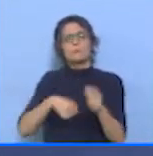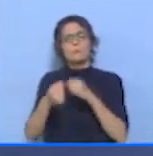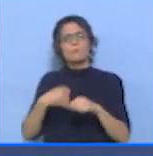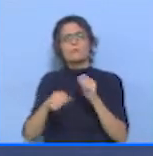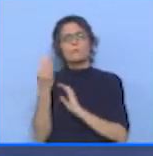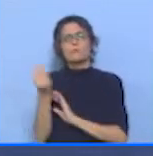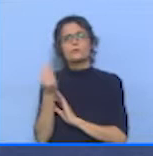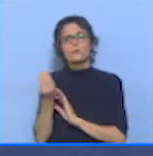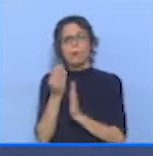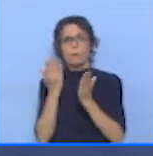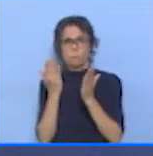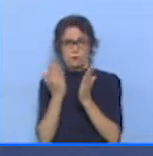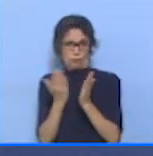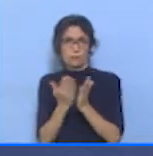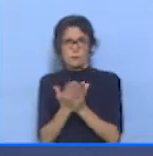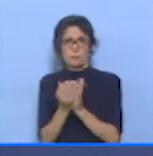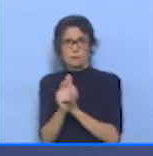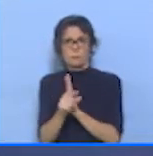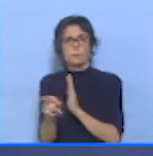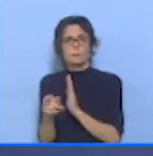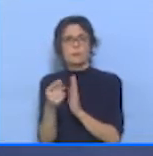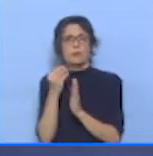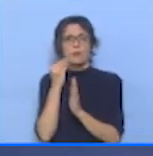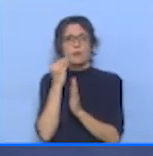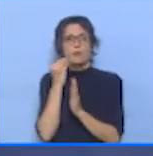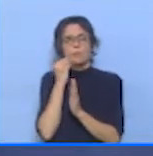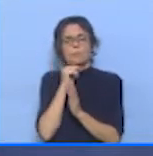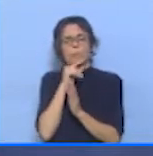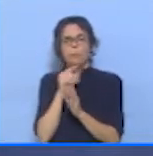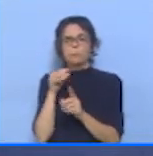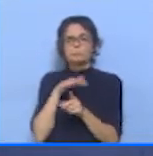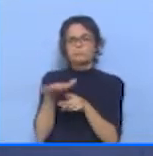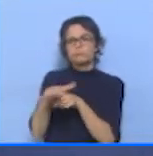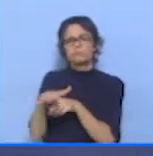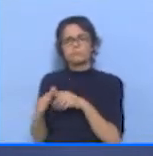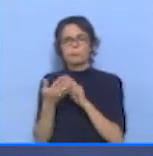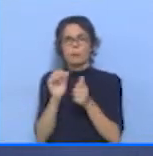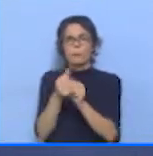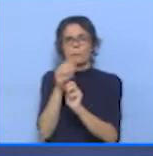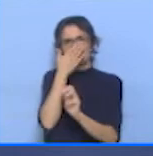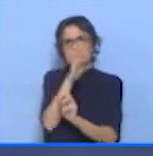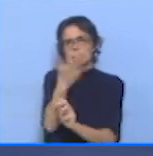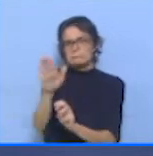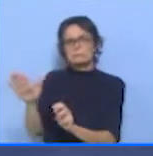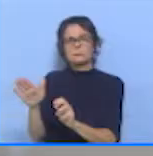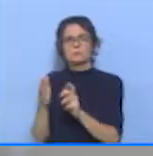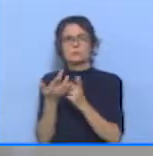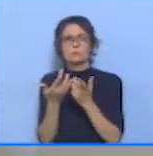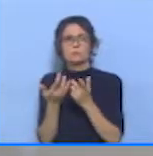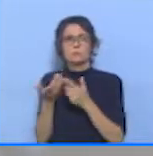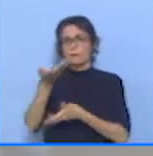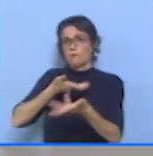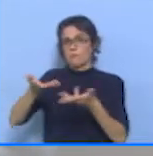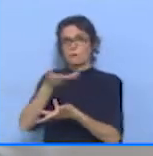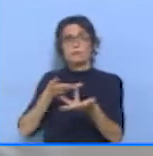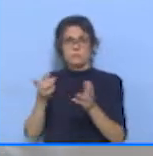torno deste tema e que repercussão pode ter, de facto, na mudança de atitudes, até de legislações, porque